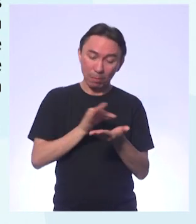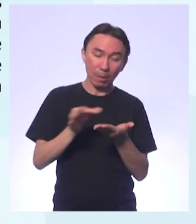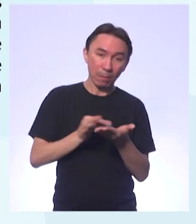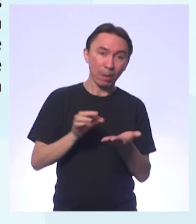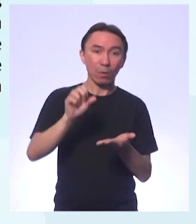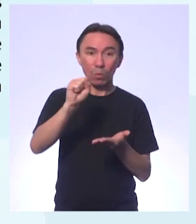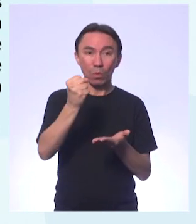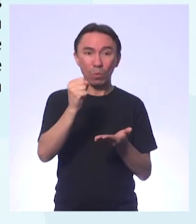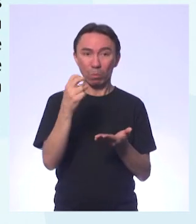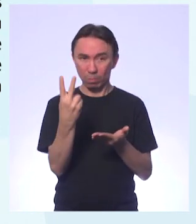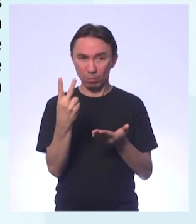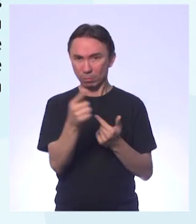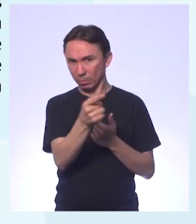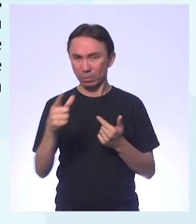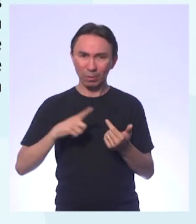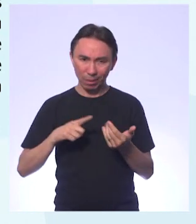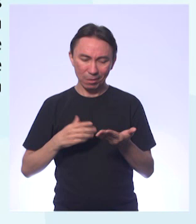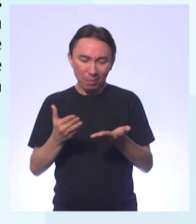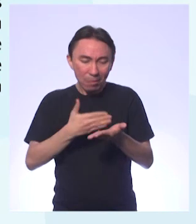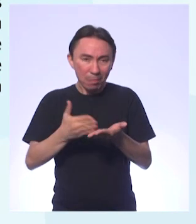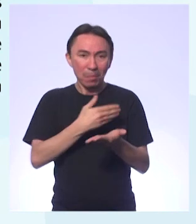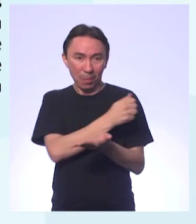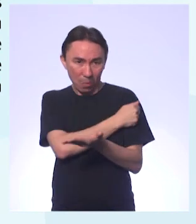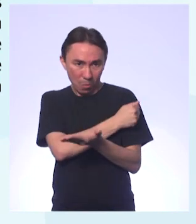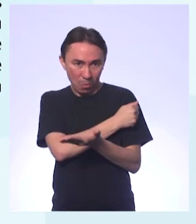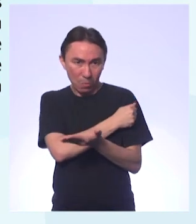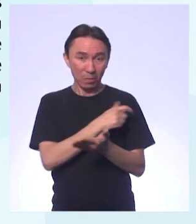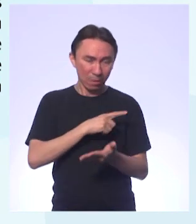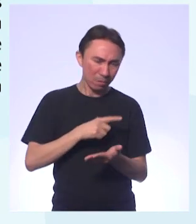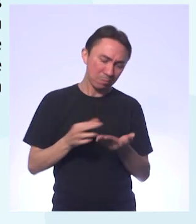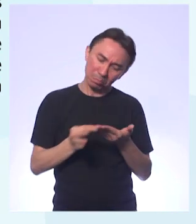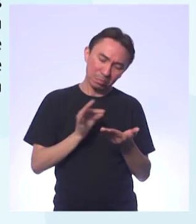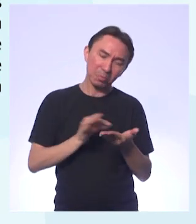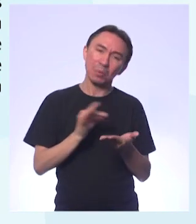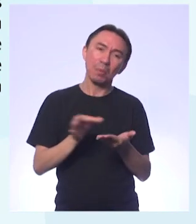tem o caderno do aluno, é só olhar na página 82. Para quem não tem,